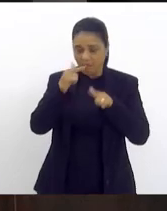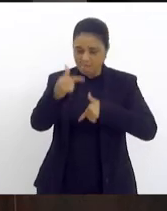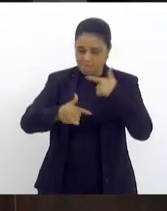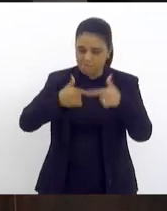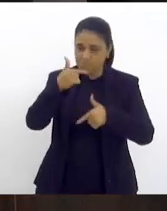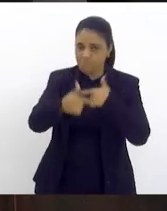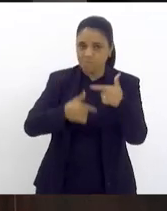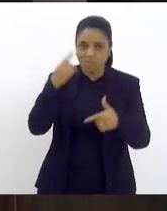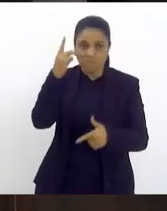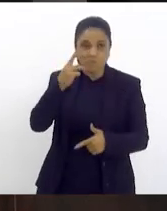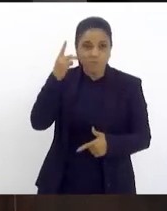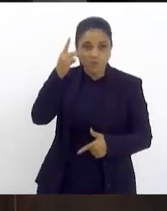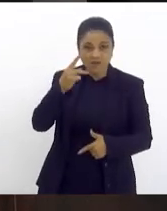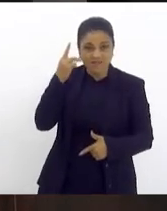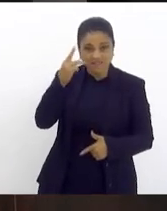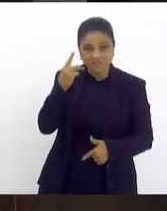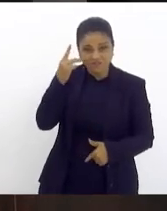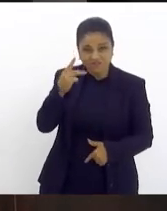política,